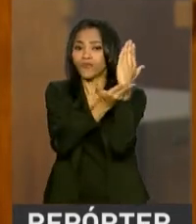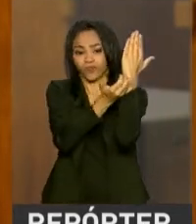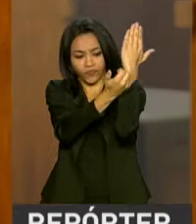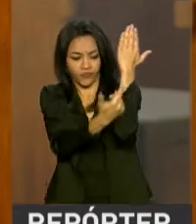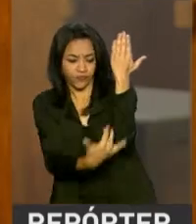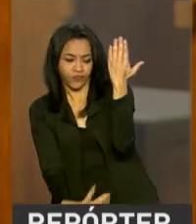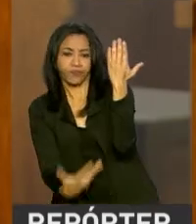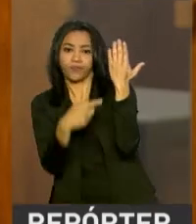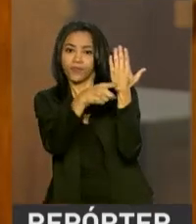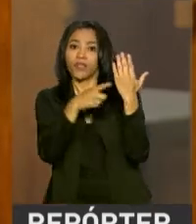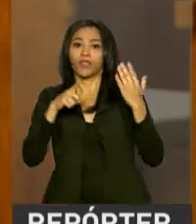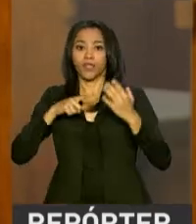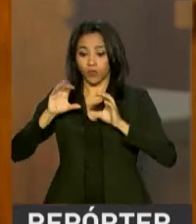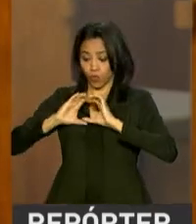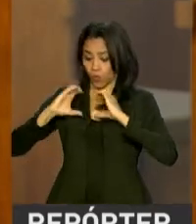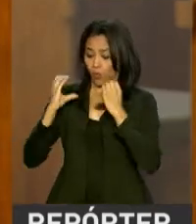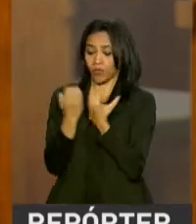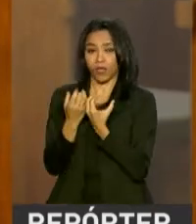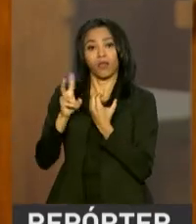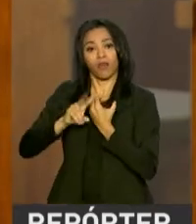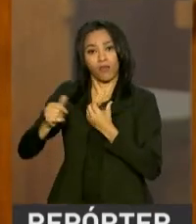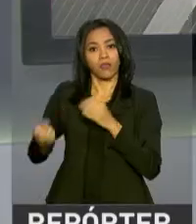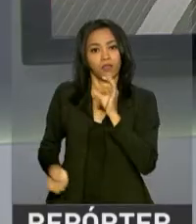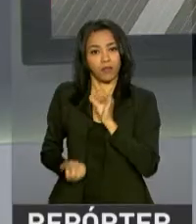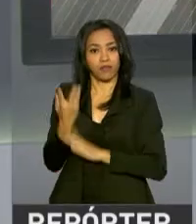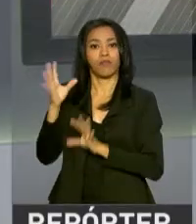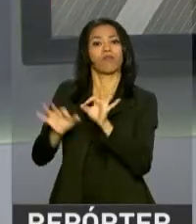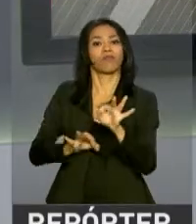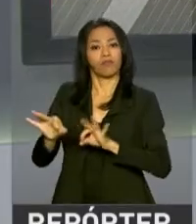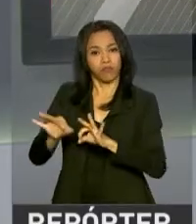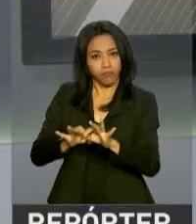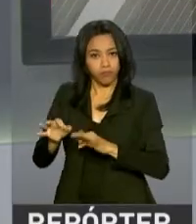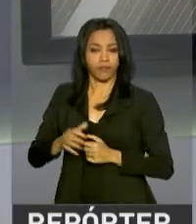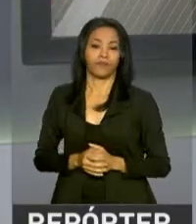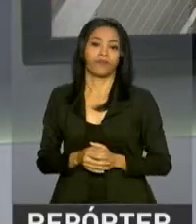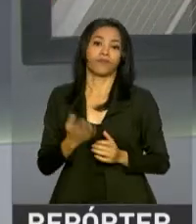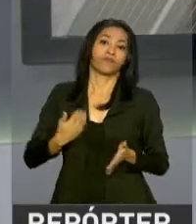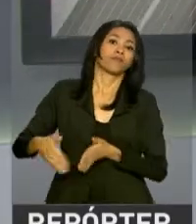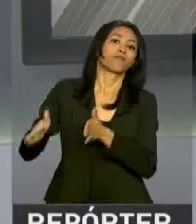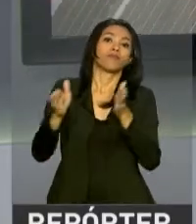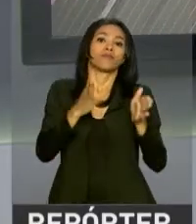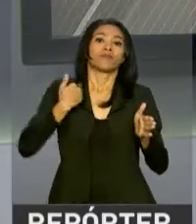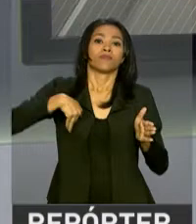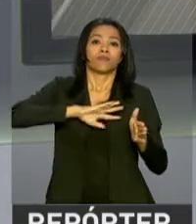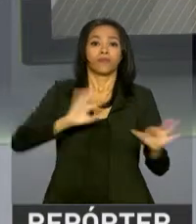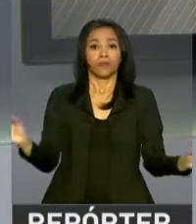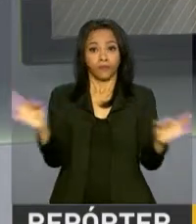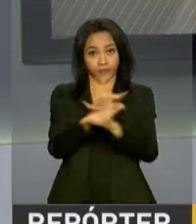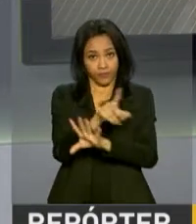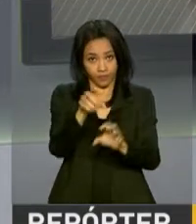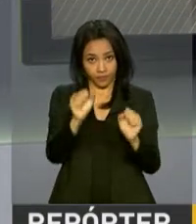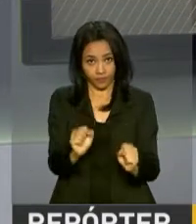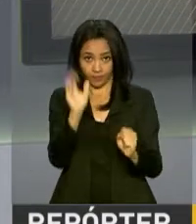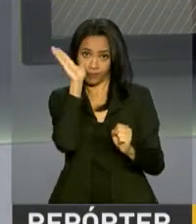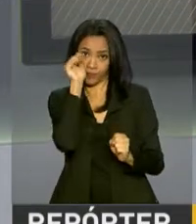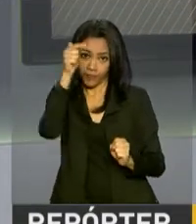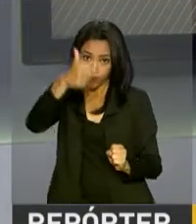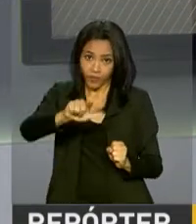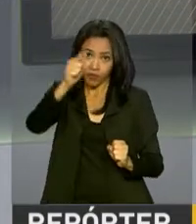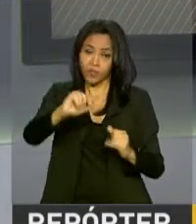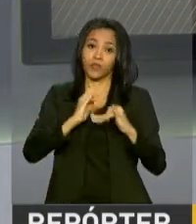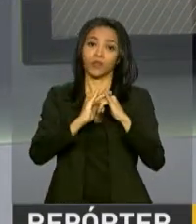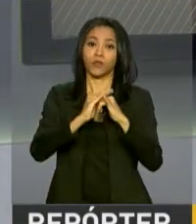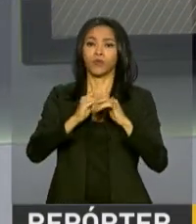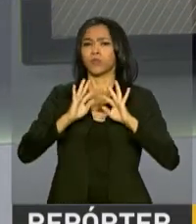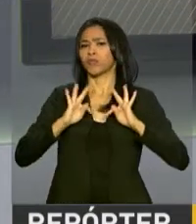comitê gestor que será instituído nós ficamos por aqui você pode rever as reportagens no youtube e